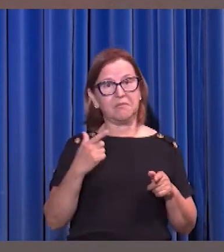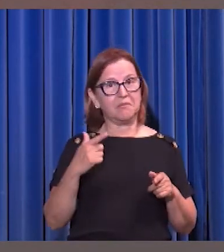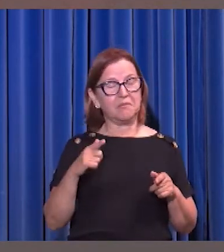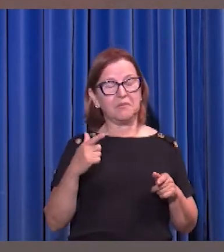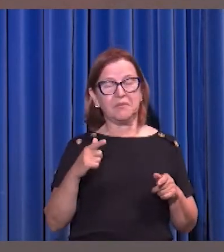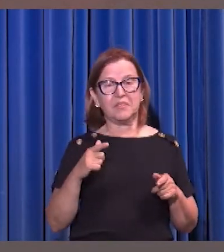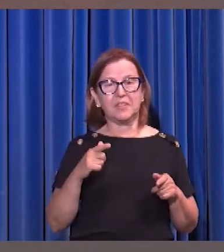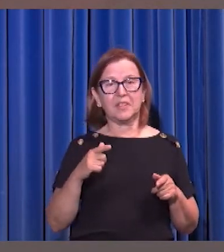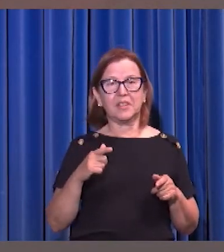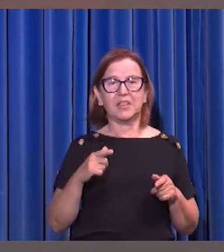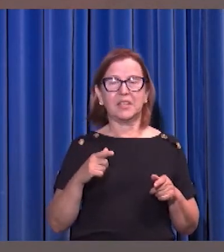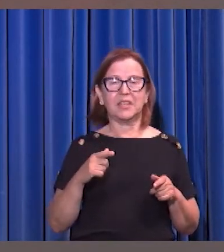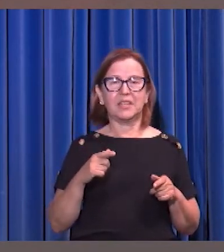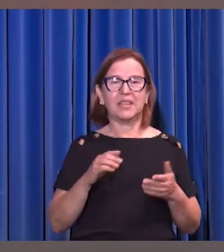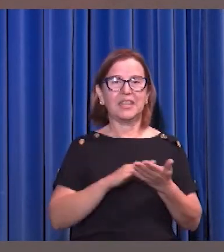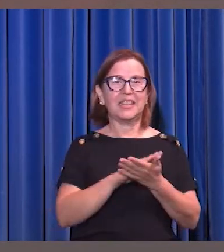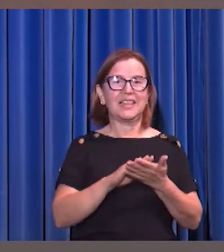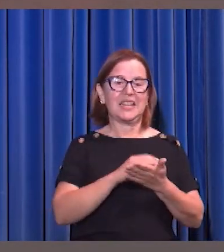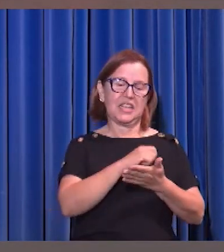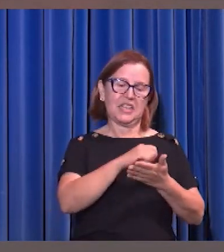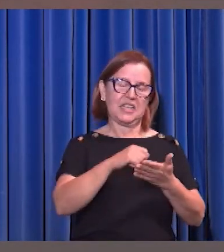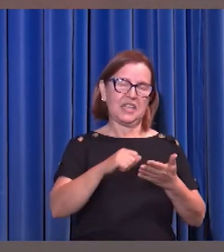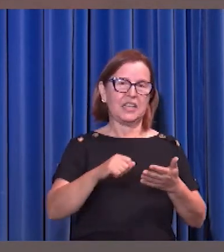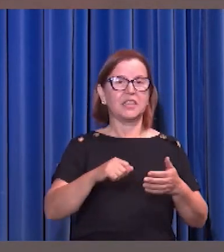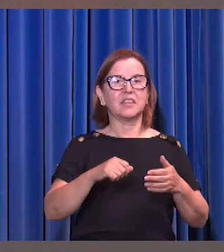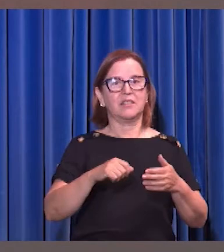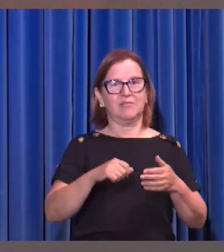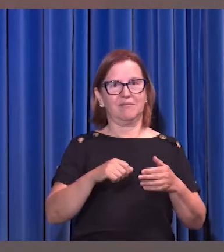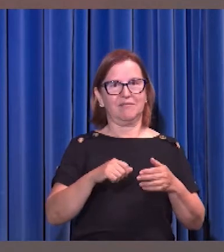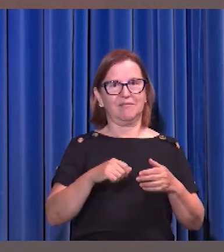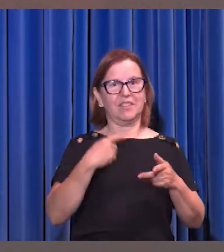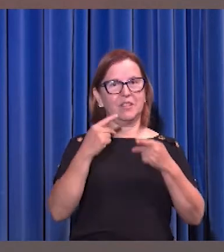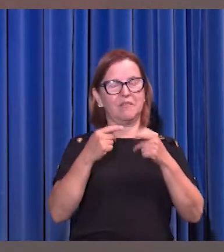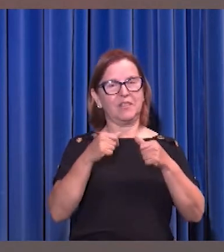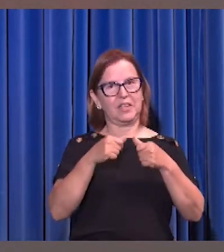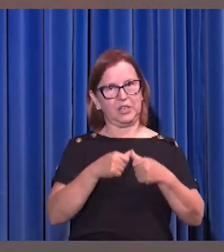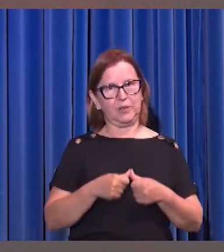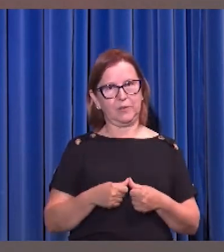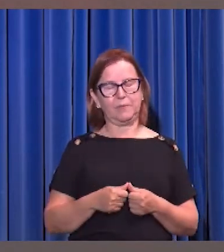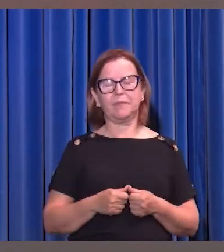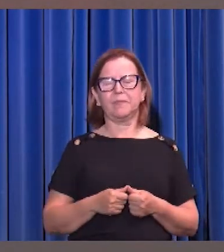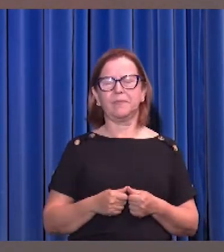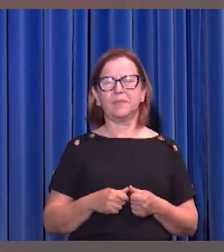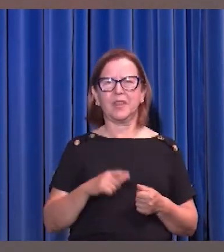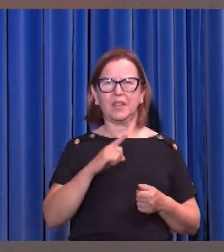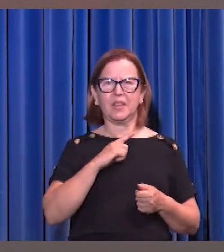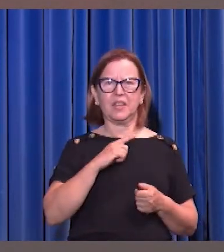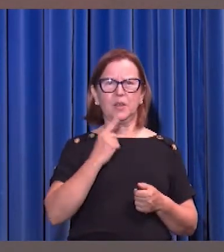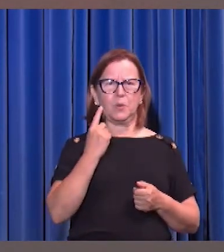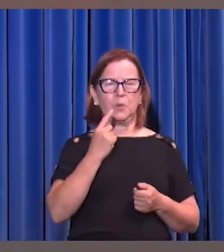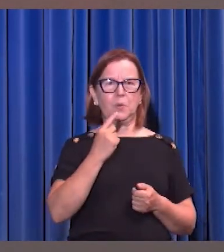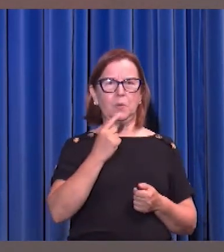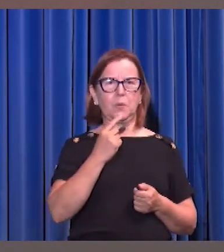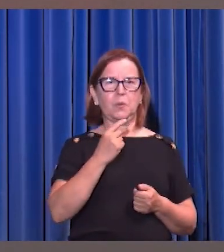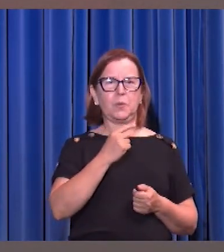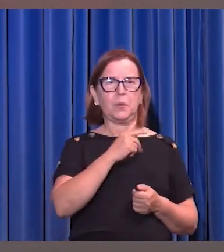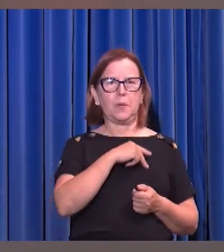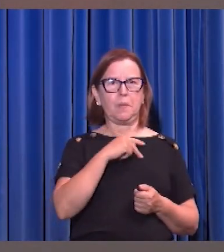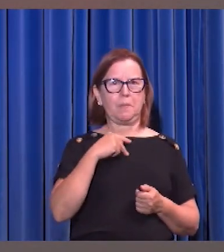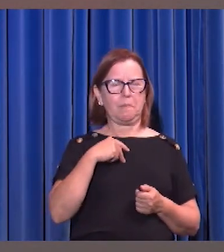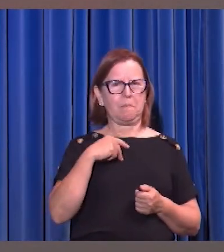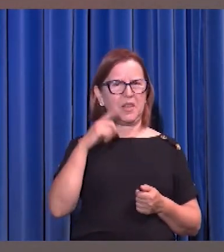texto acerca disto. Tem um pastor americano, Donald Grey Barnhouse, ele escreveu o